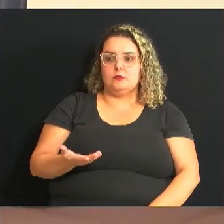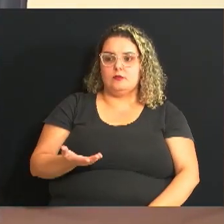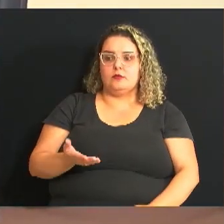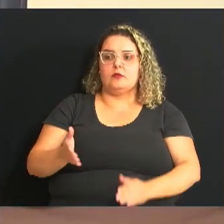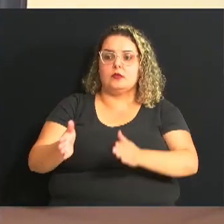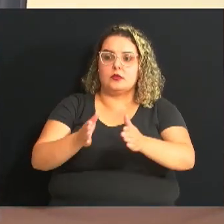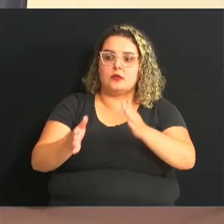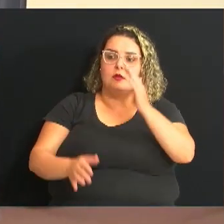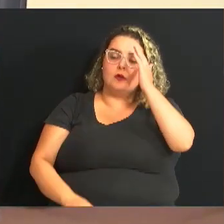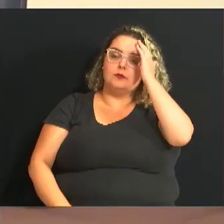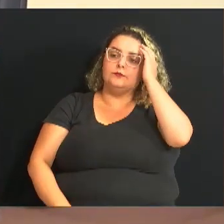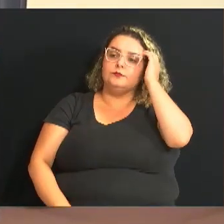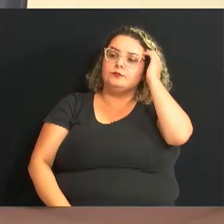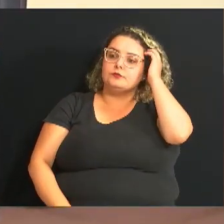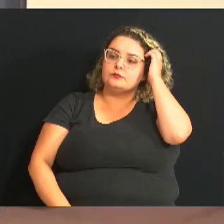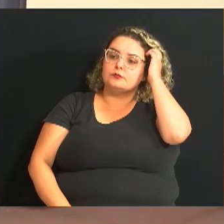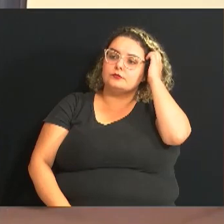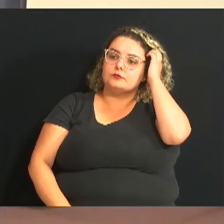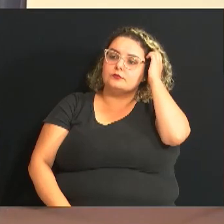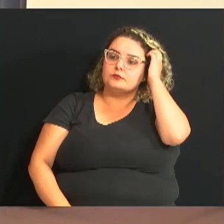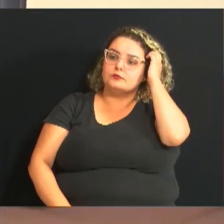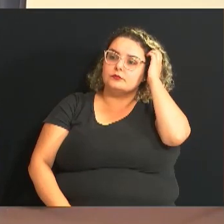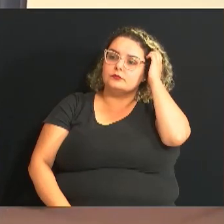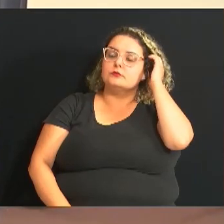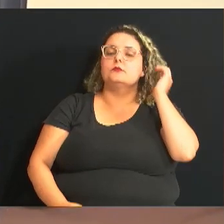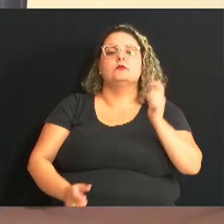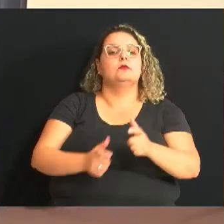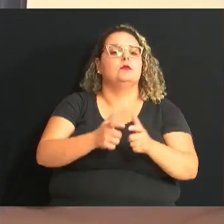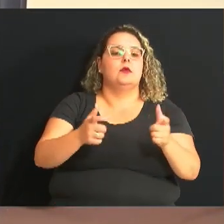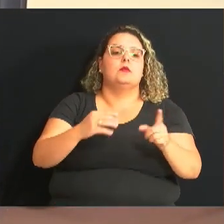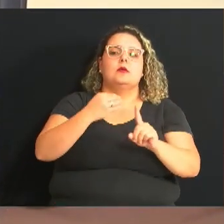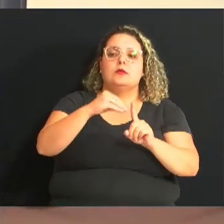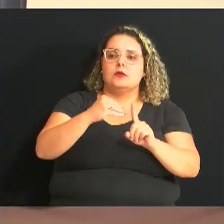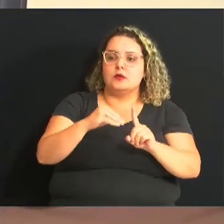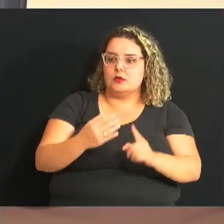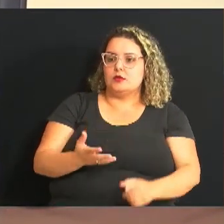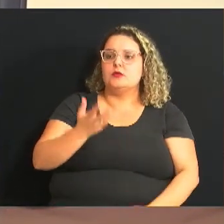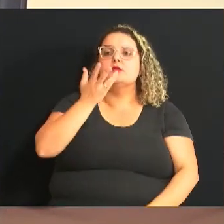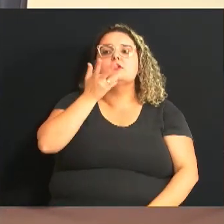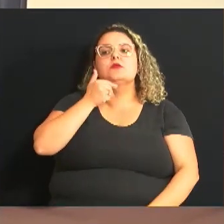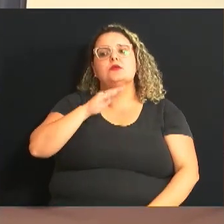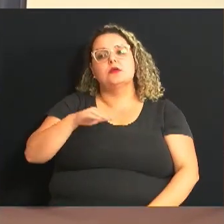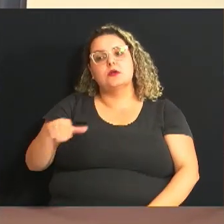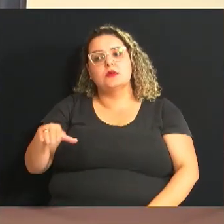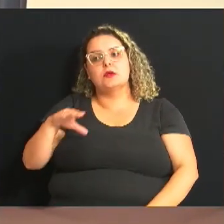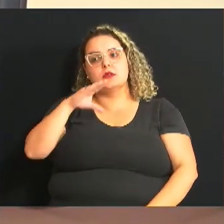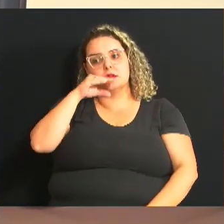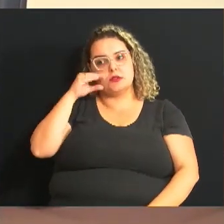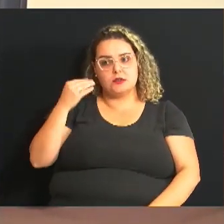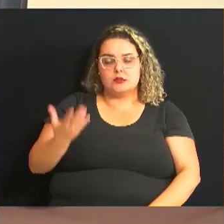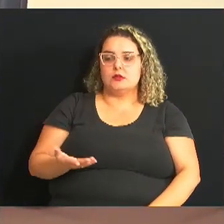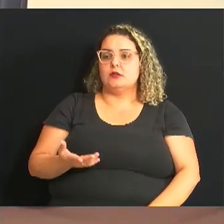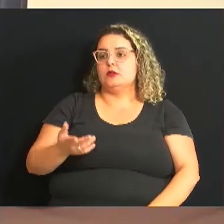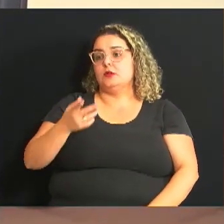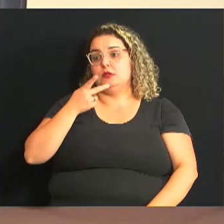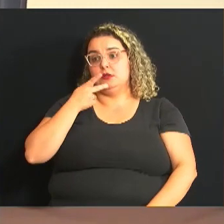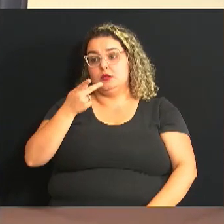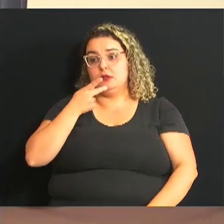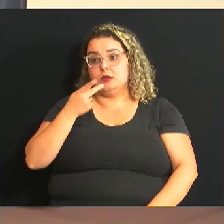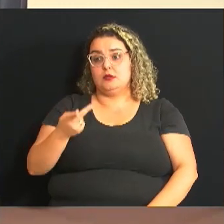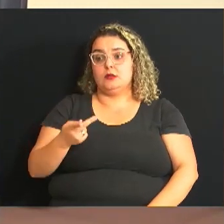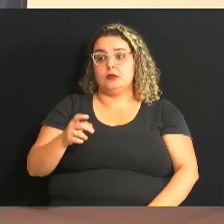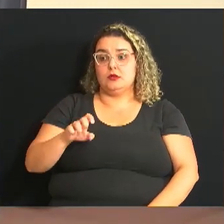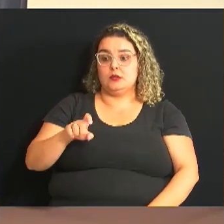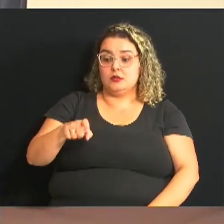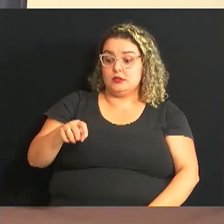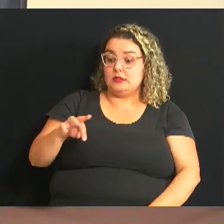momento em que a gente fala do aumento da vulnerabilidade social de crianças e adolescentes, a gente fala de extrema